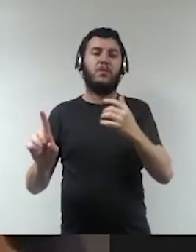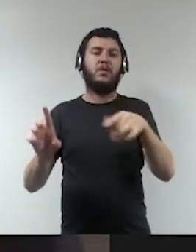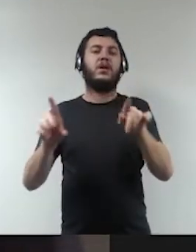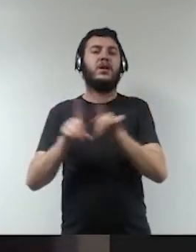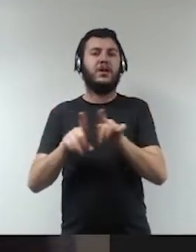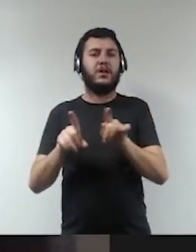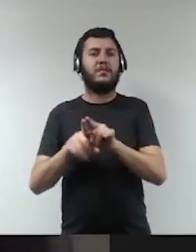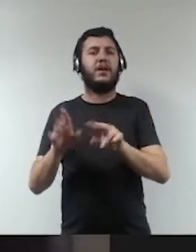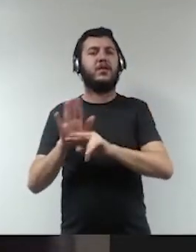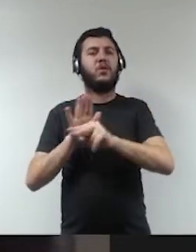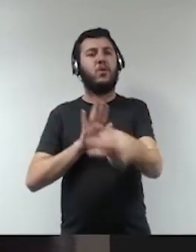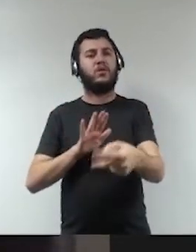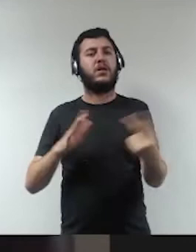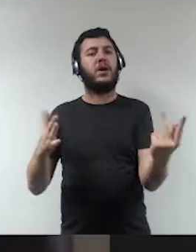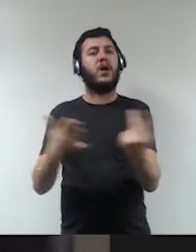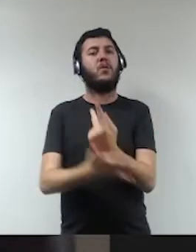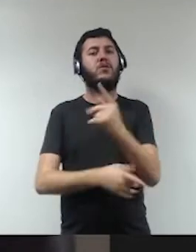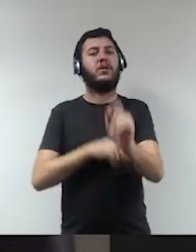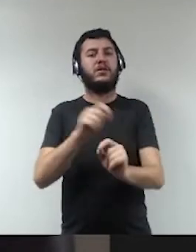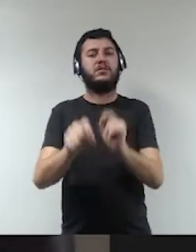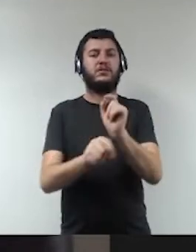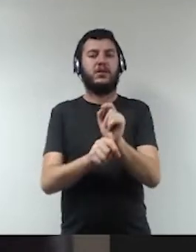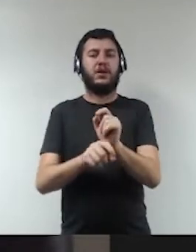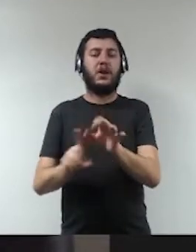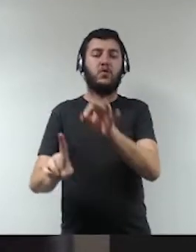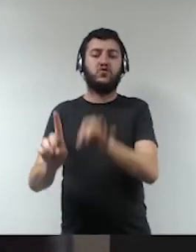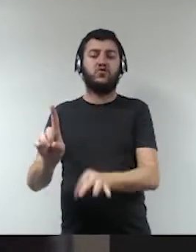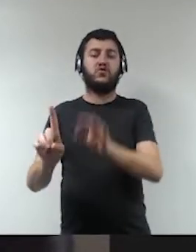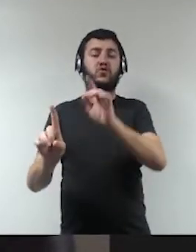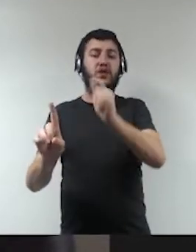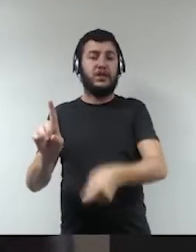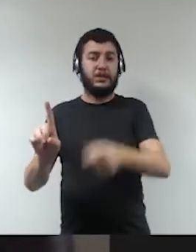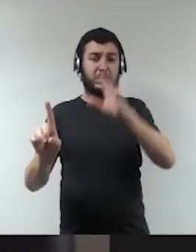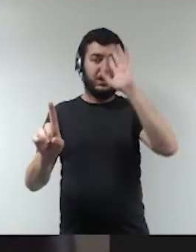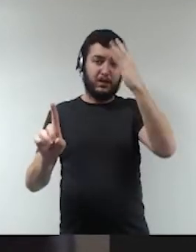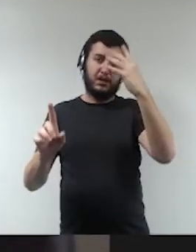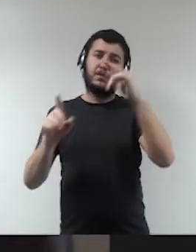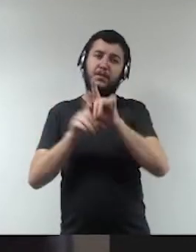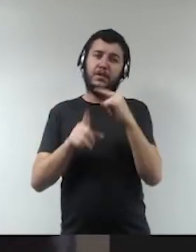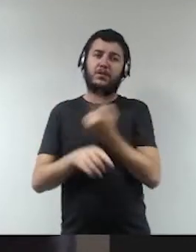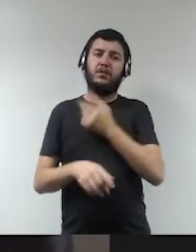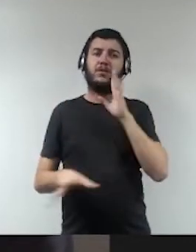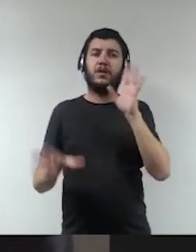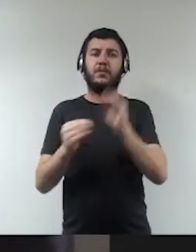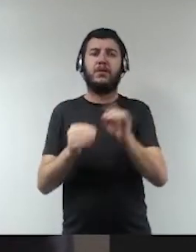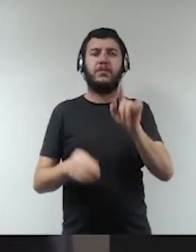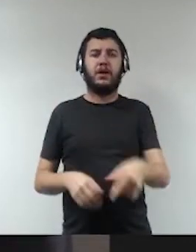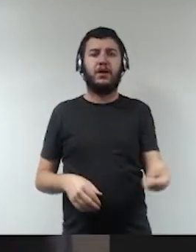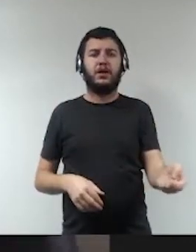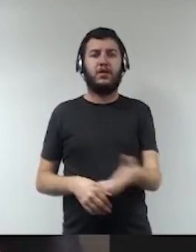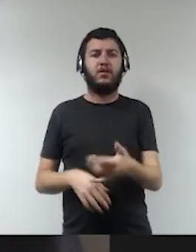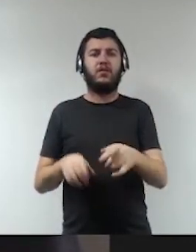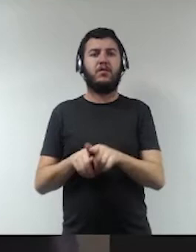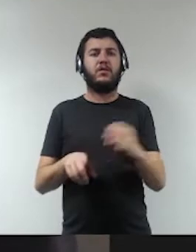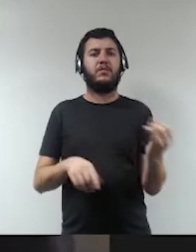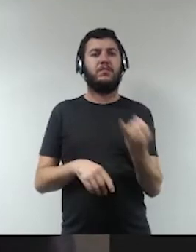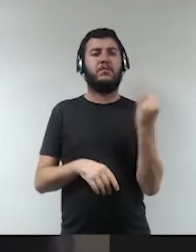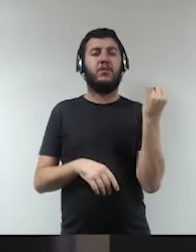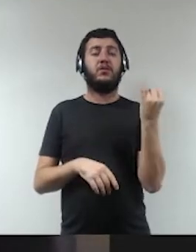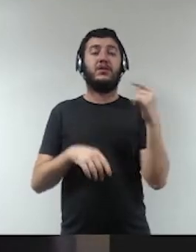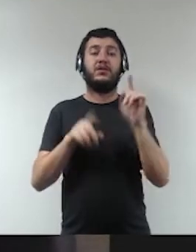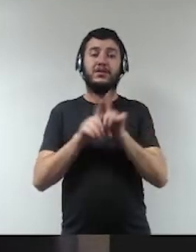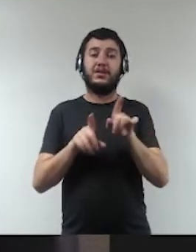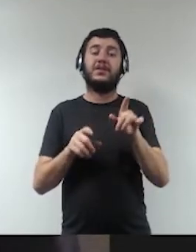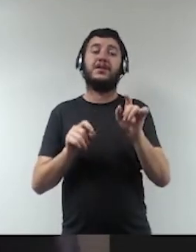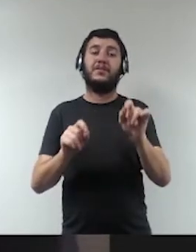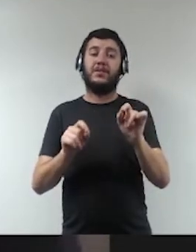as consequências das suas decisões, é algo absolutamente atual, importante e salutar